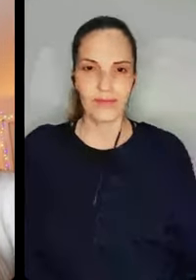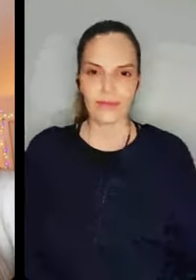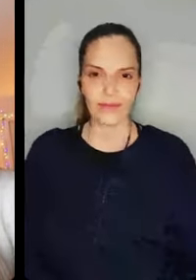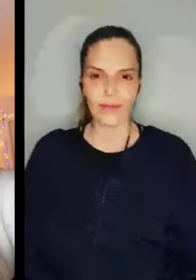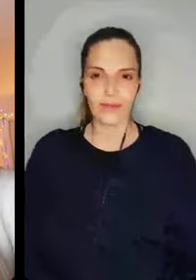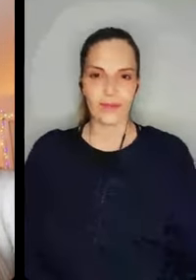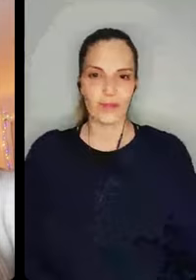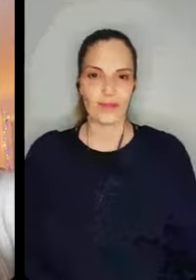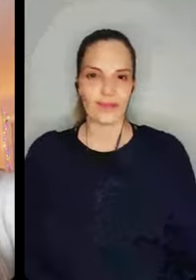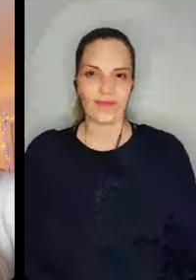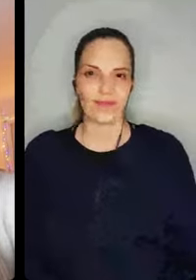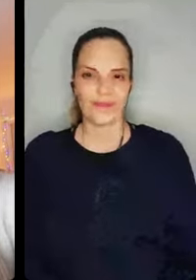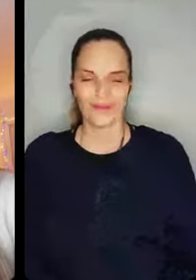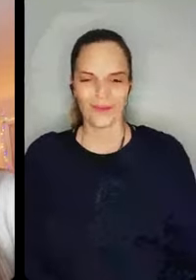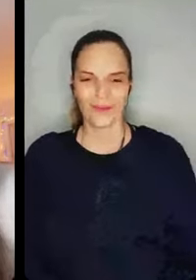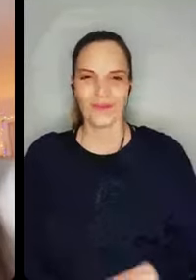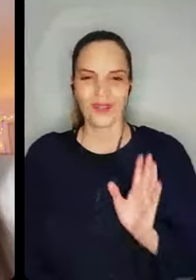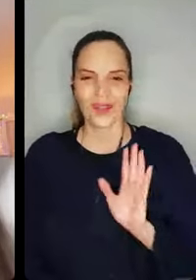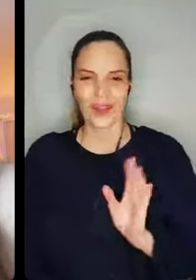Boa noite, Ana, tudo bem?